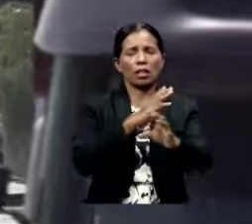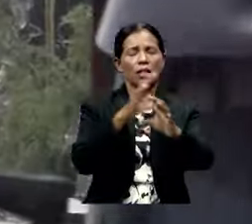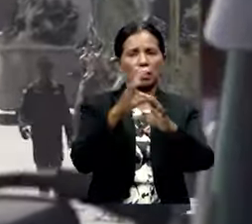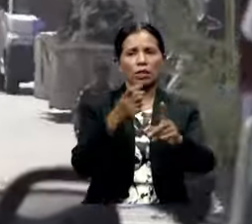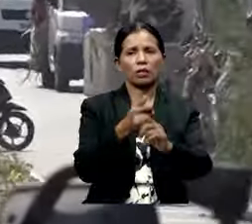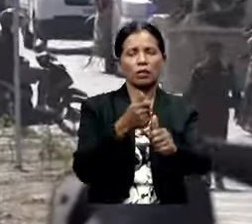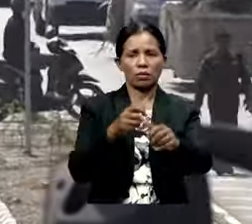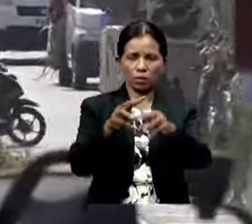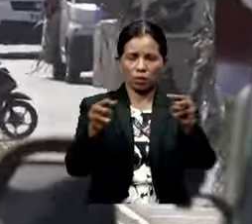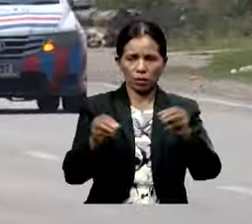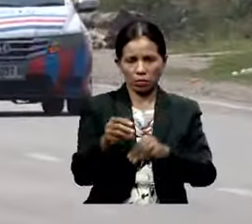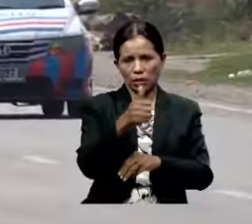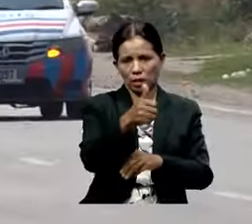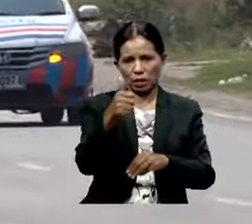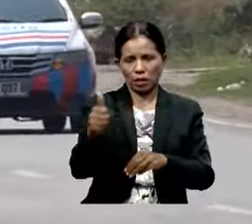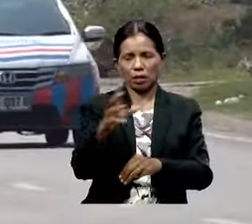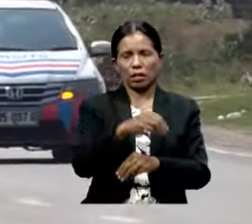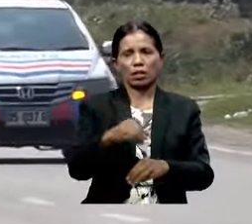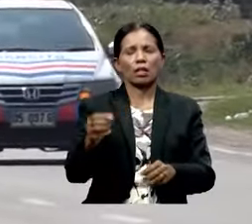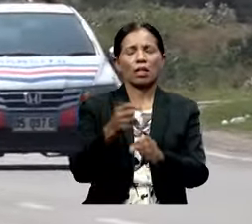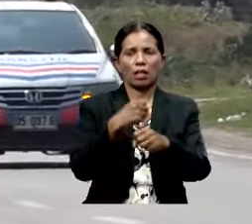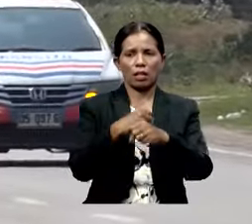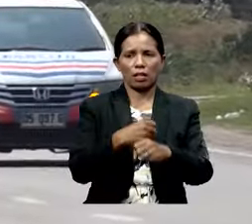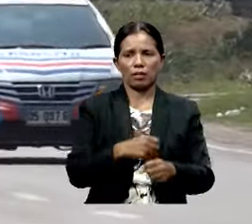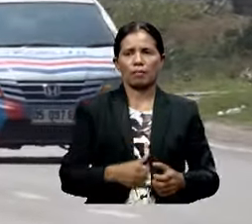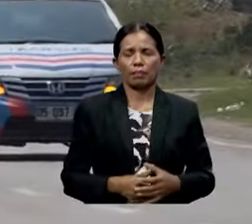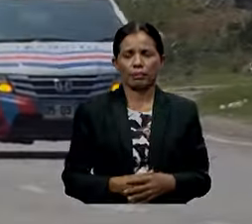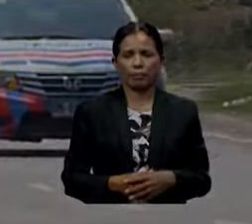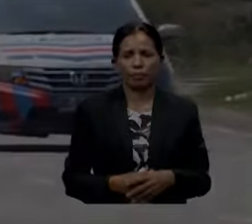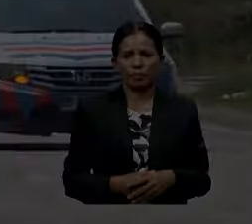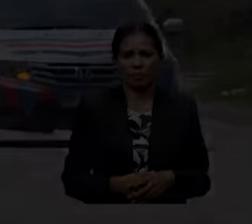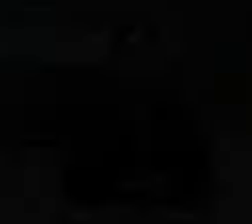tradição município e de Ida Gnian no Criatividade Rasik. Equipa Cobertura, GMN.